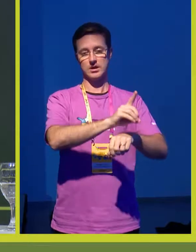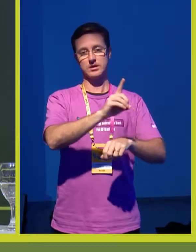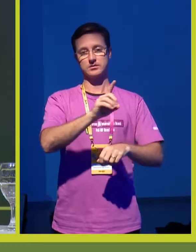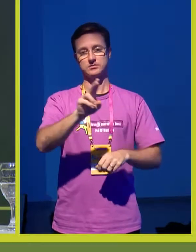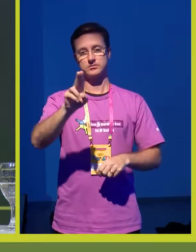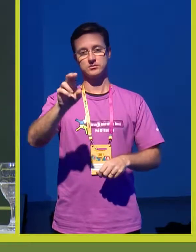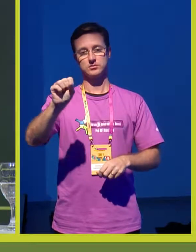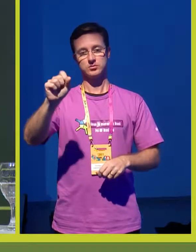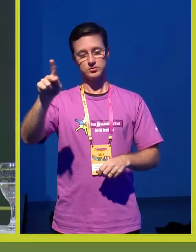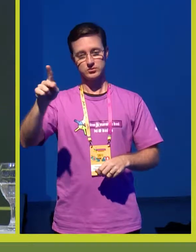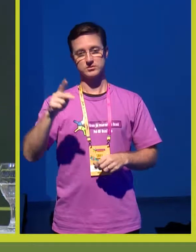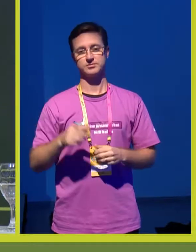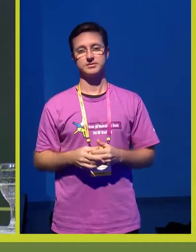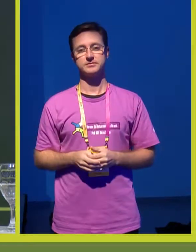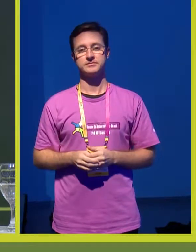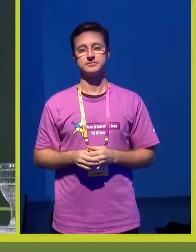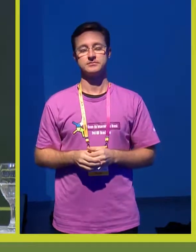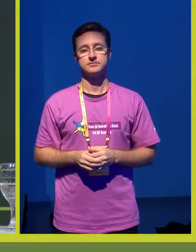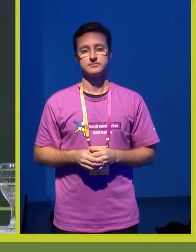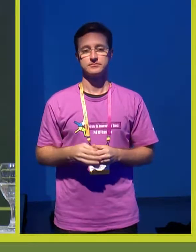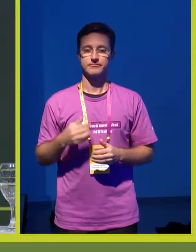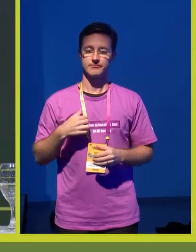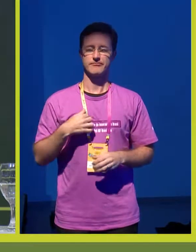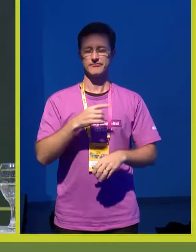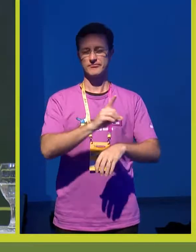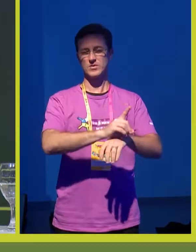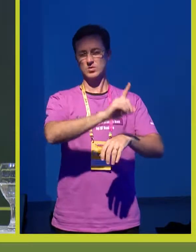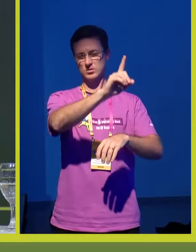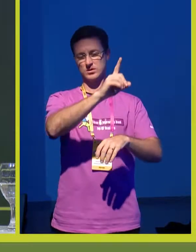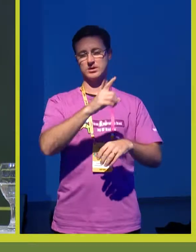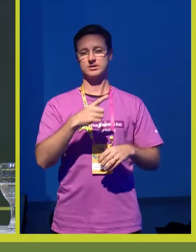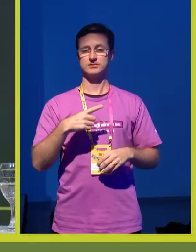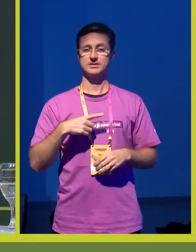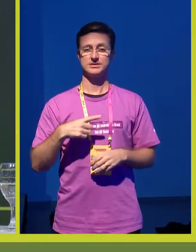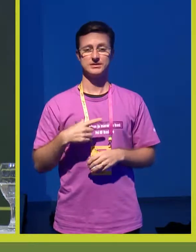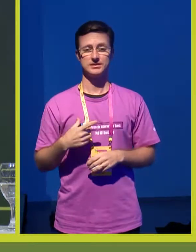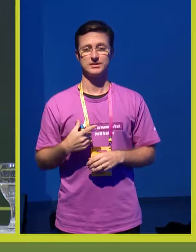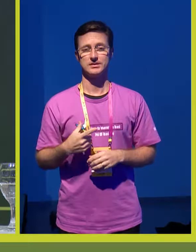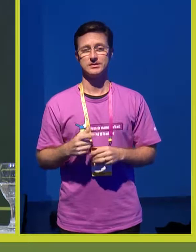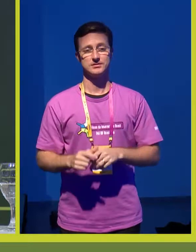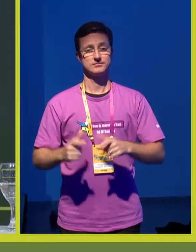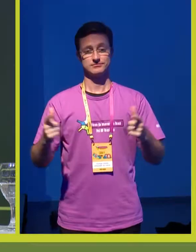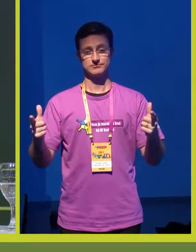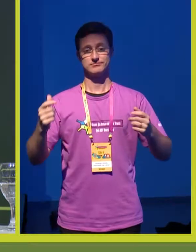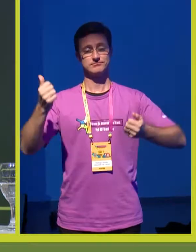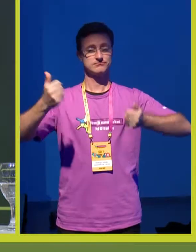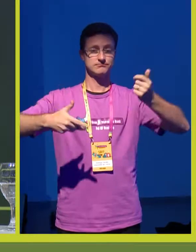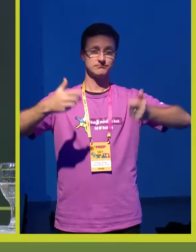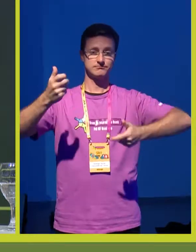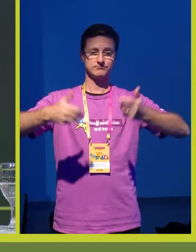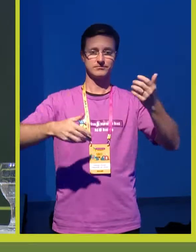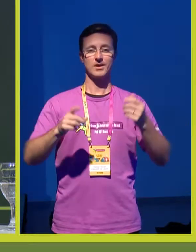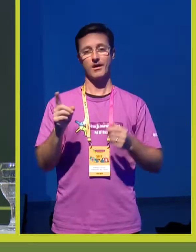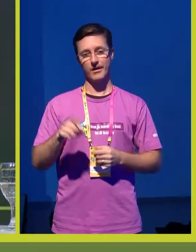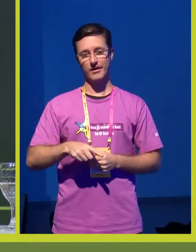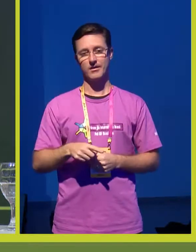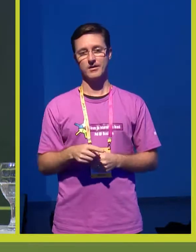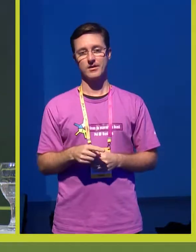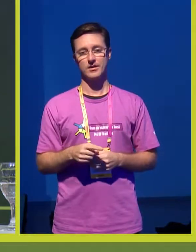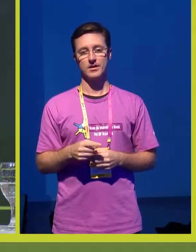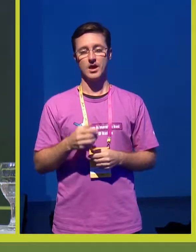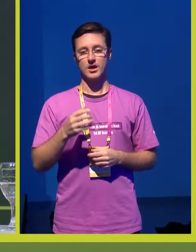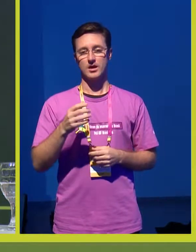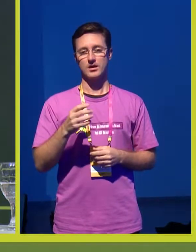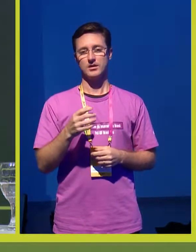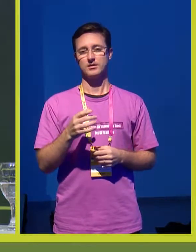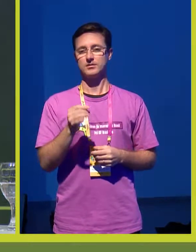reflexões que tenho tido no meu doutorado, mas também grande parte do que eu vou falar aqui é fruto